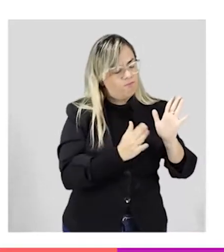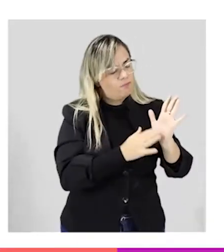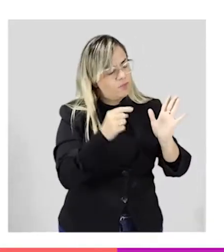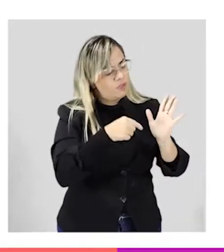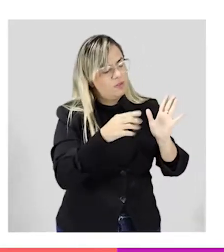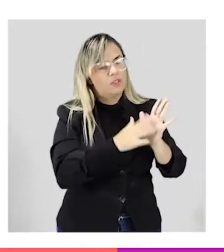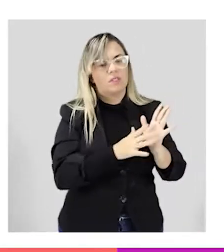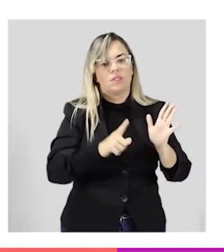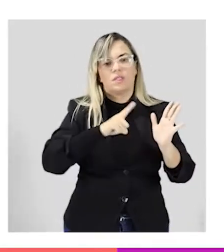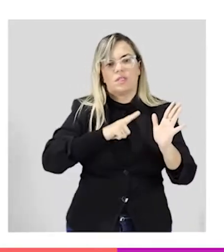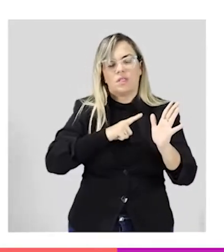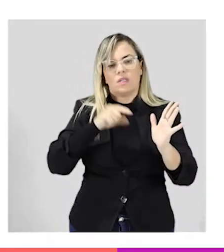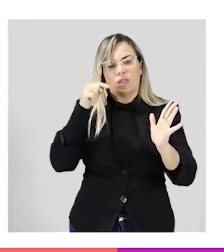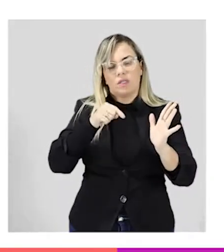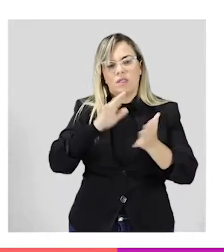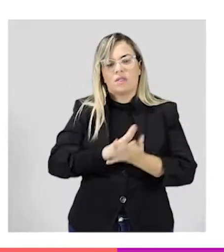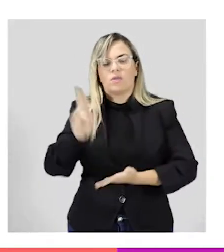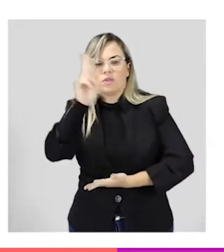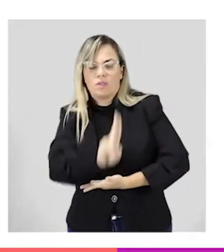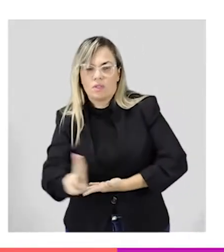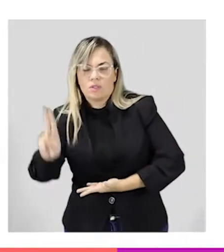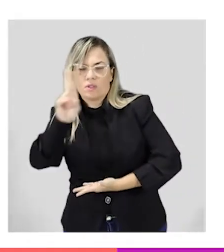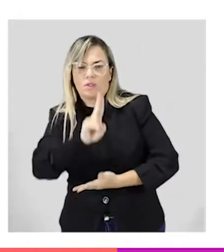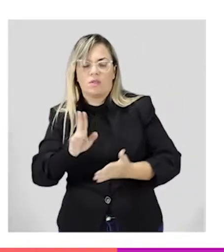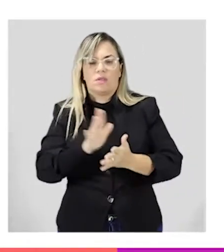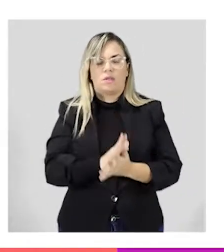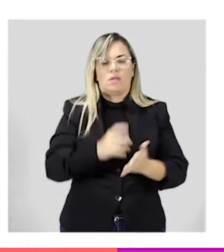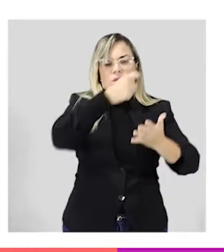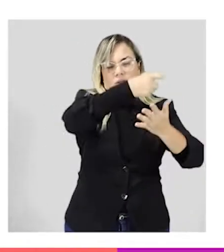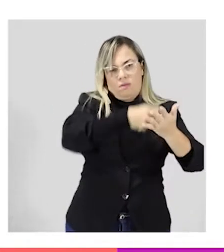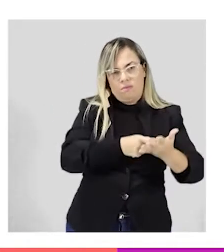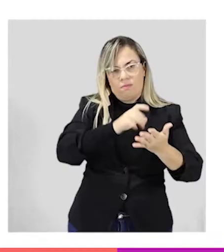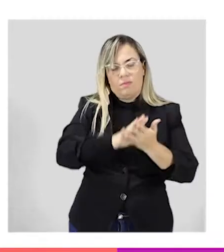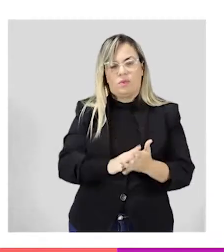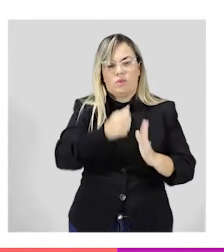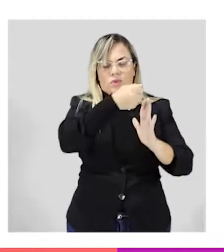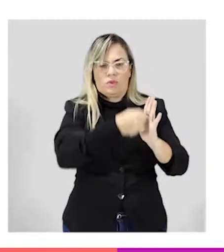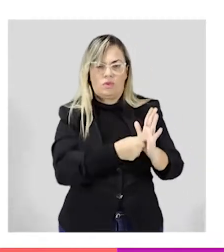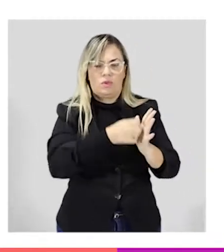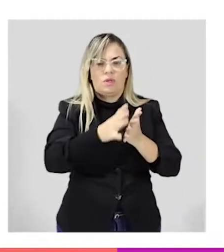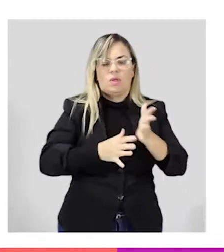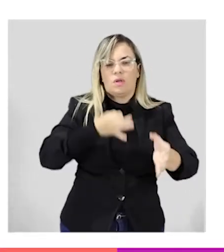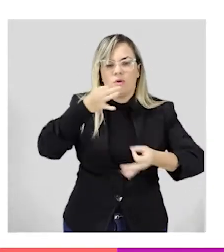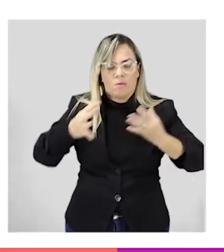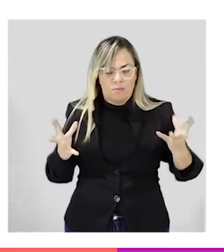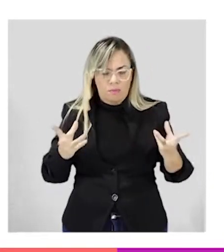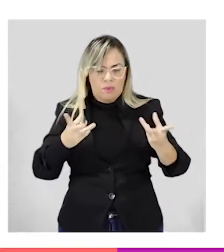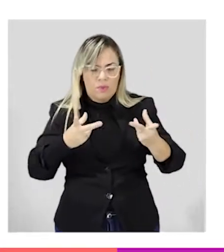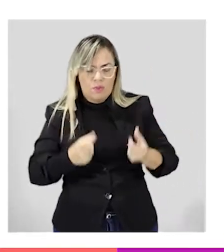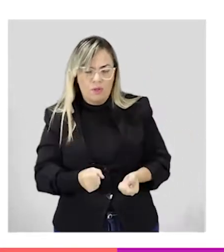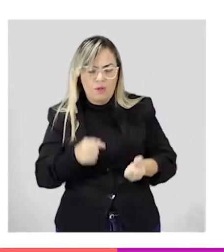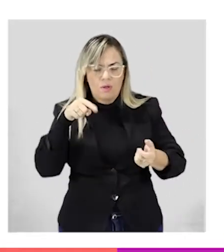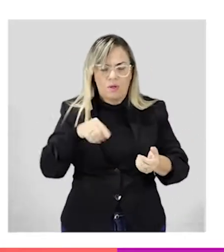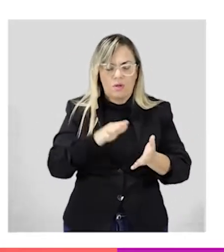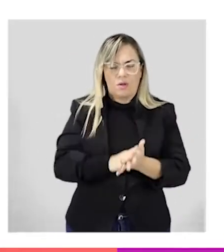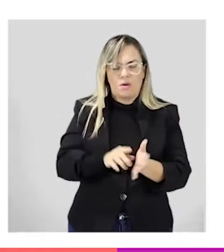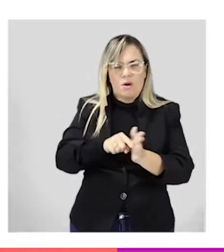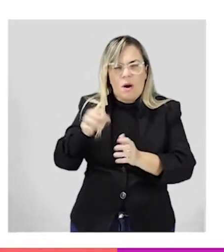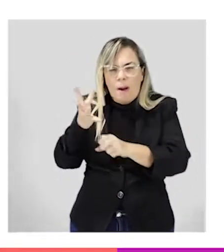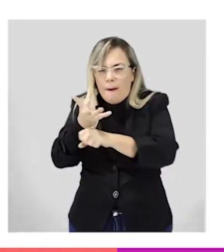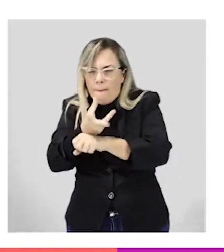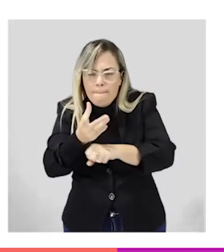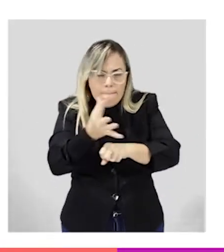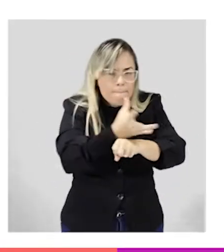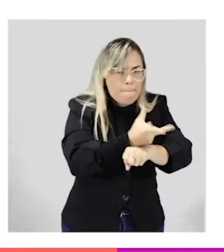vocês devem utilizar. O texto dissertativo argumentativo é aquele que você procura convencer alguém